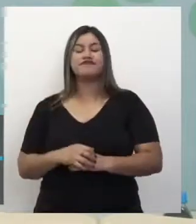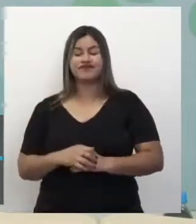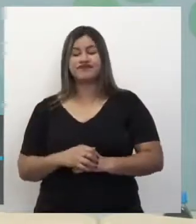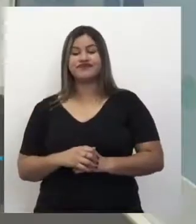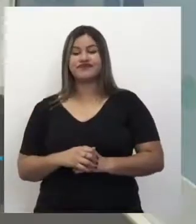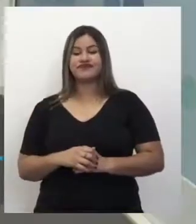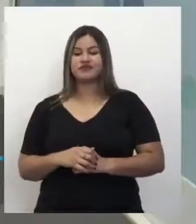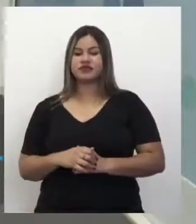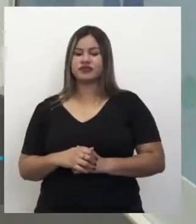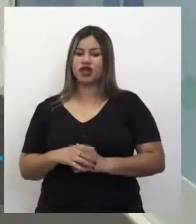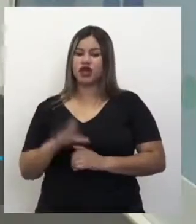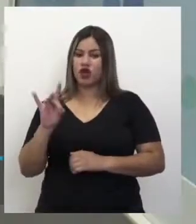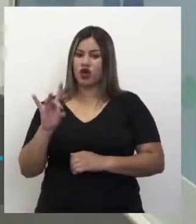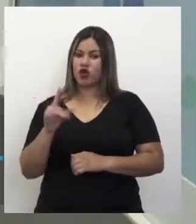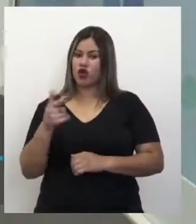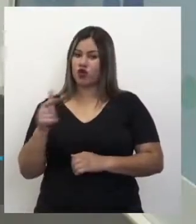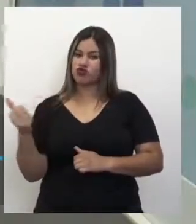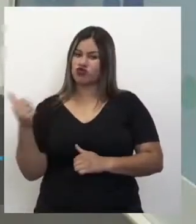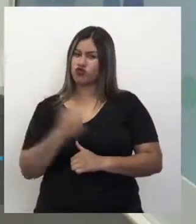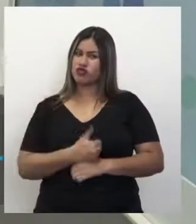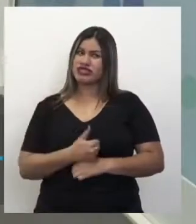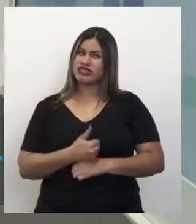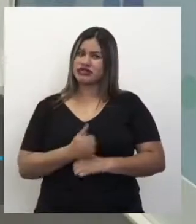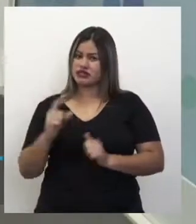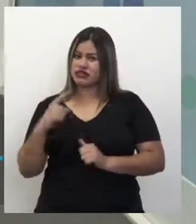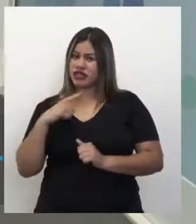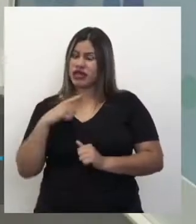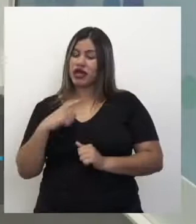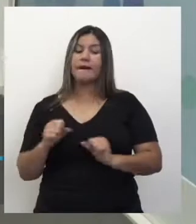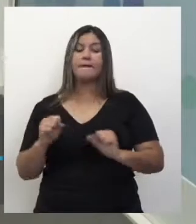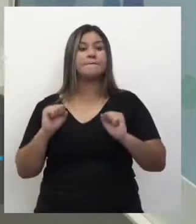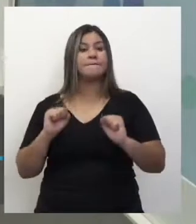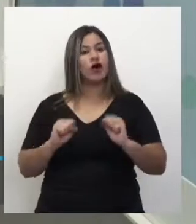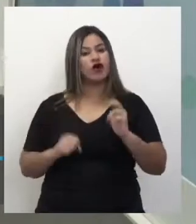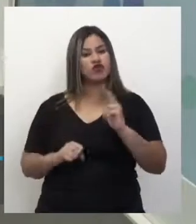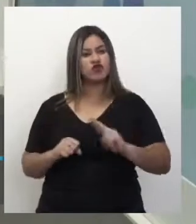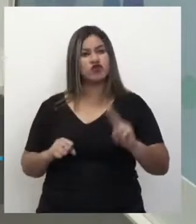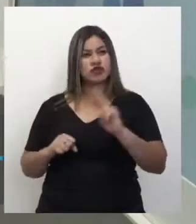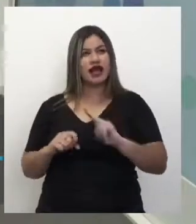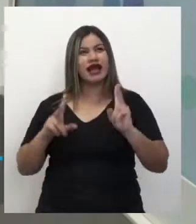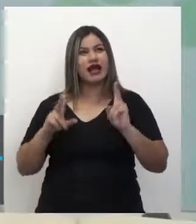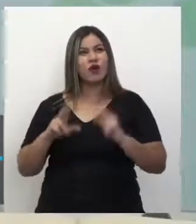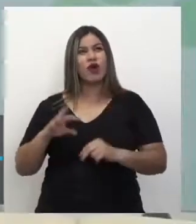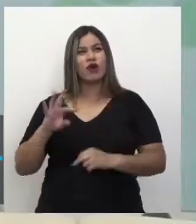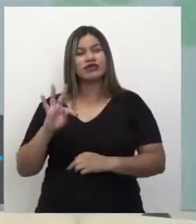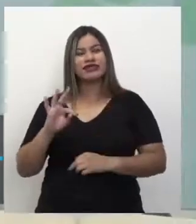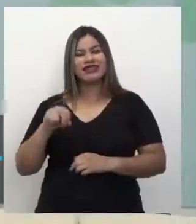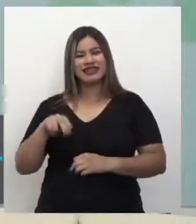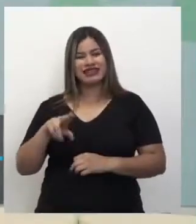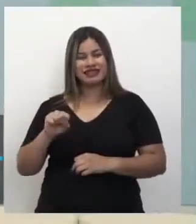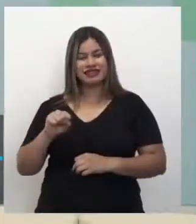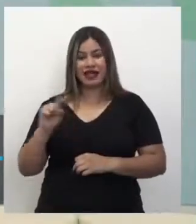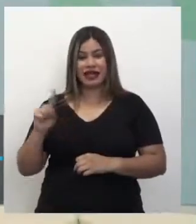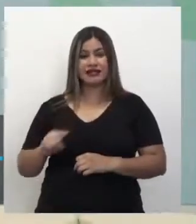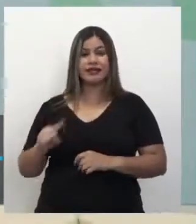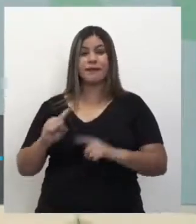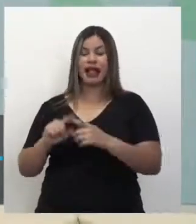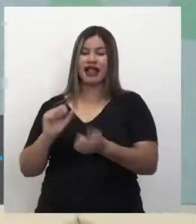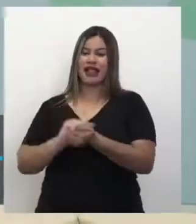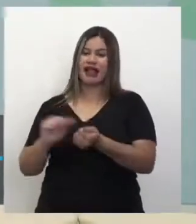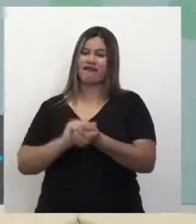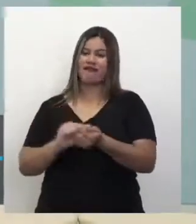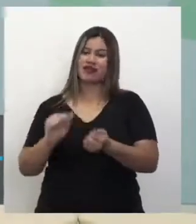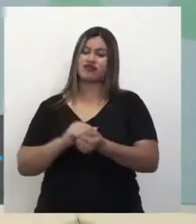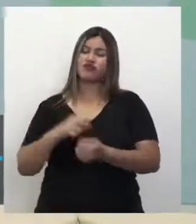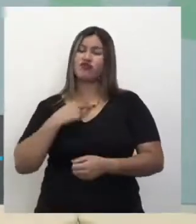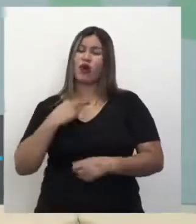Não tem outra cola para substituir, A gente pode utilizar aquela tipo a cola tenaz, mas não lavável, né? Só que aí não é muito bom, sabe por